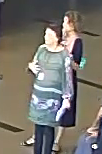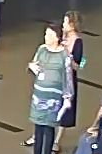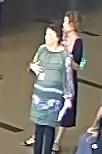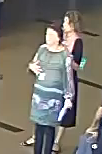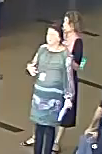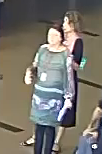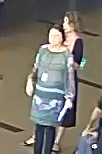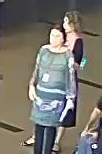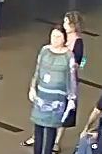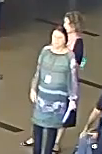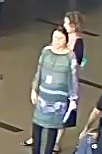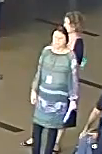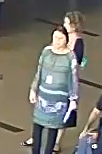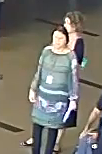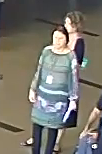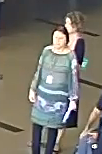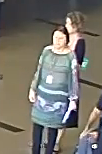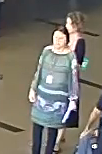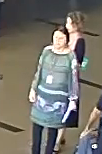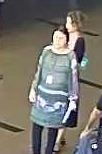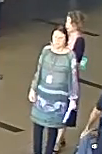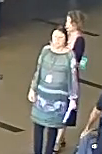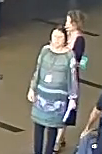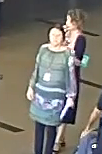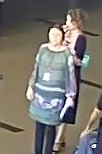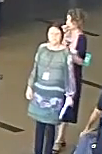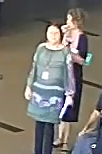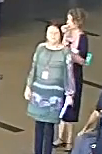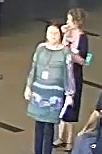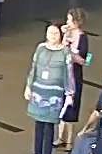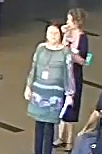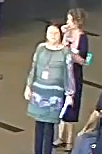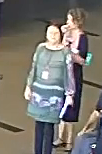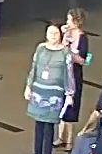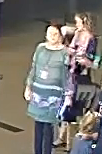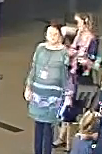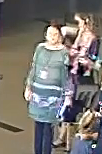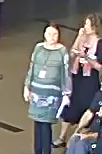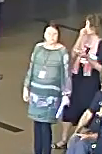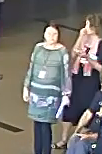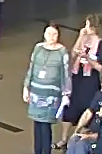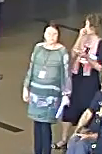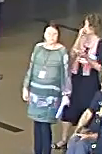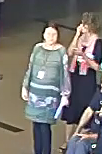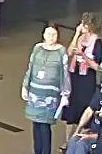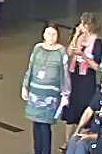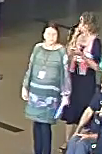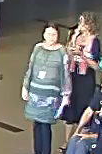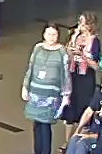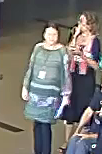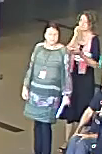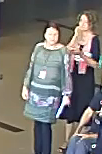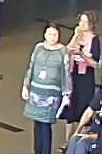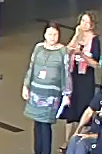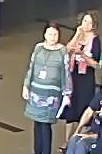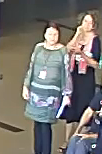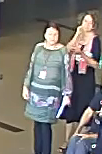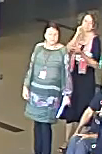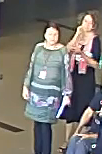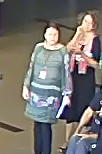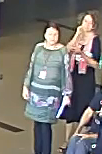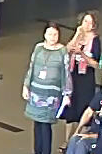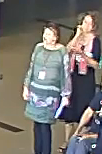né das pessoas com deficiência que precisam se deslocar Então parabéns conte muito com essa comissão que tá aí disponível a esse trabalho